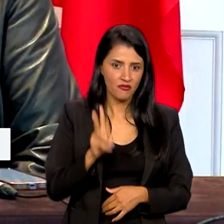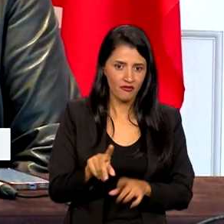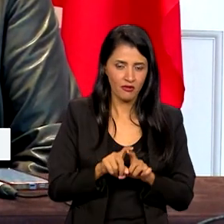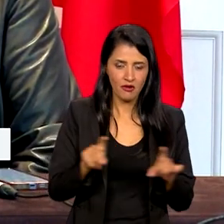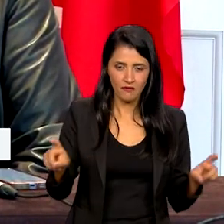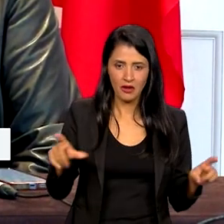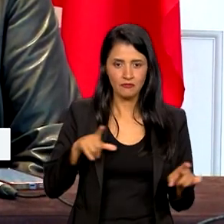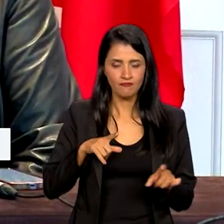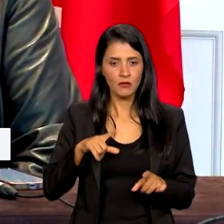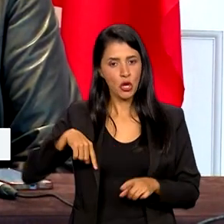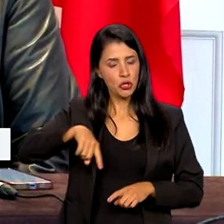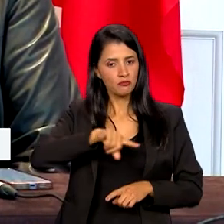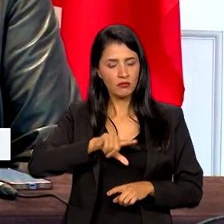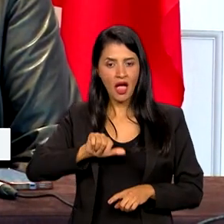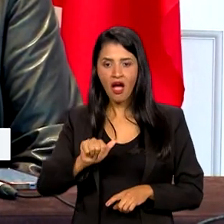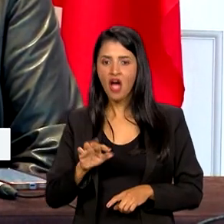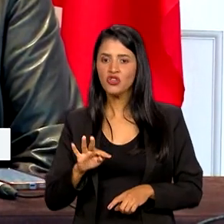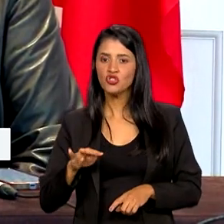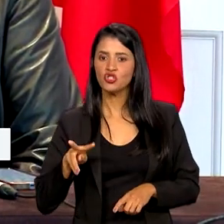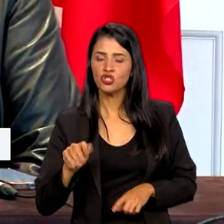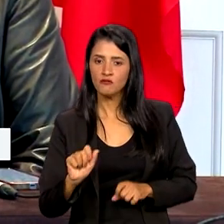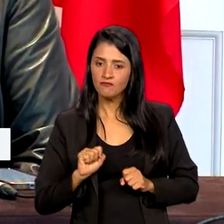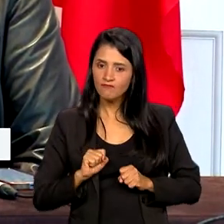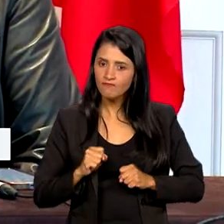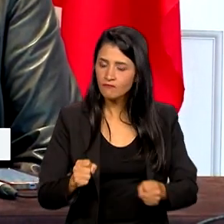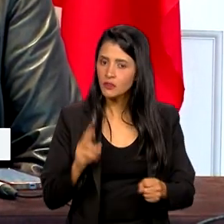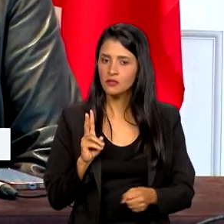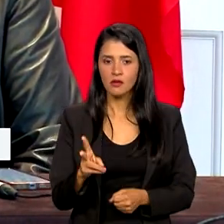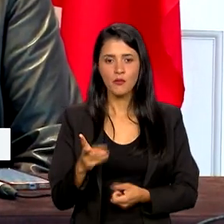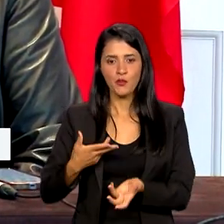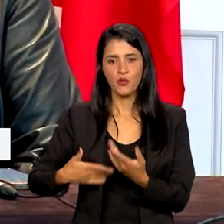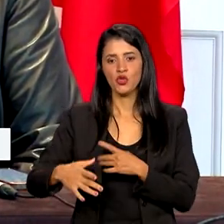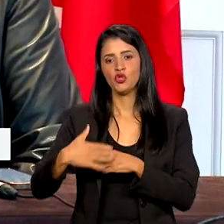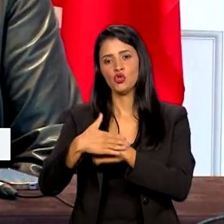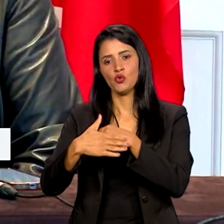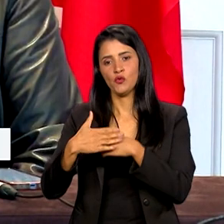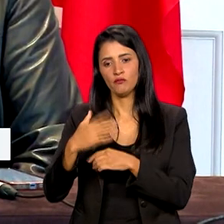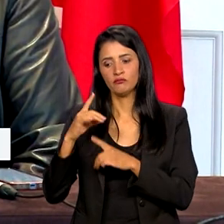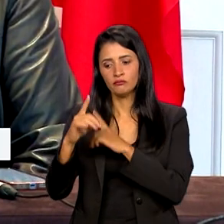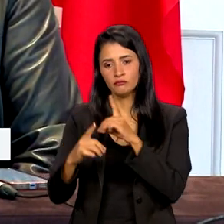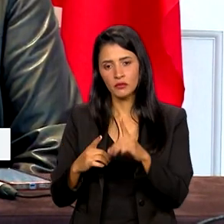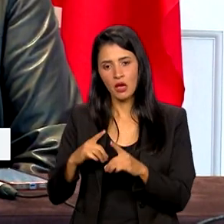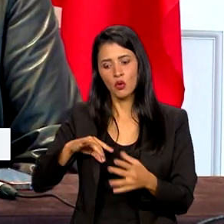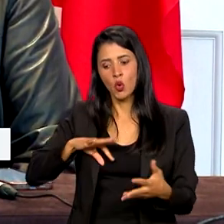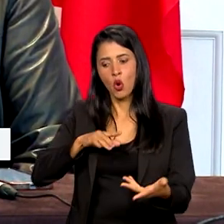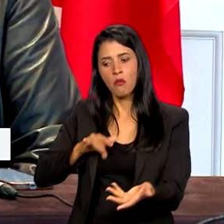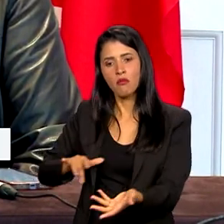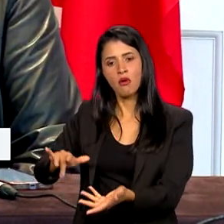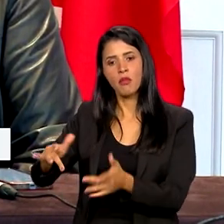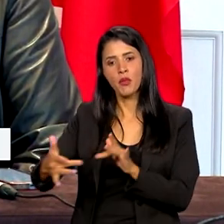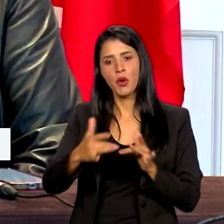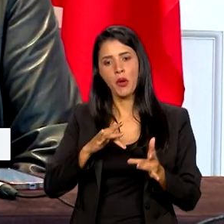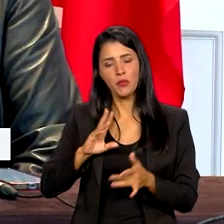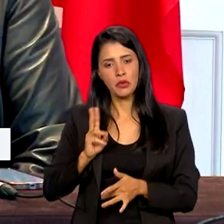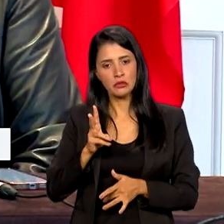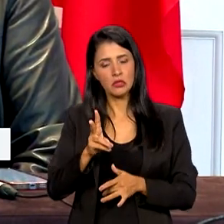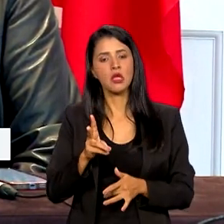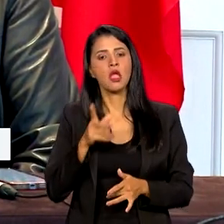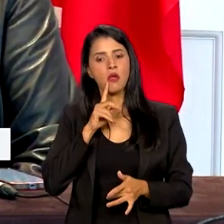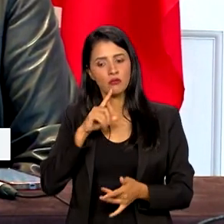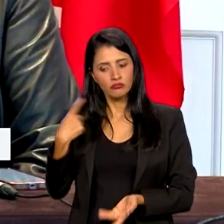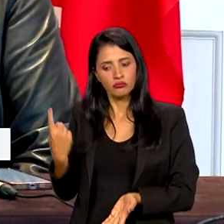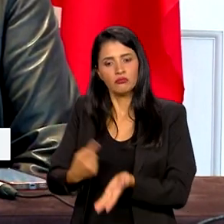uma conexão que, em permanente diálogo com o mundo, reafirma sempre a soberania do Brasil,